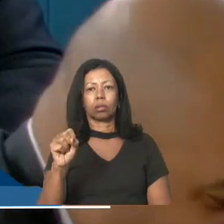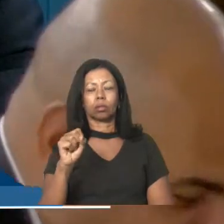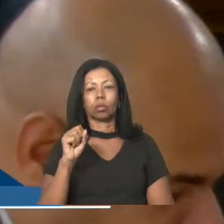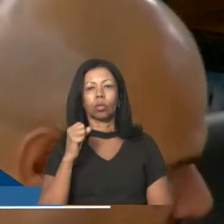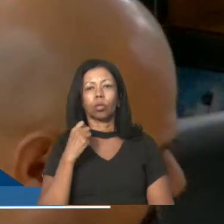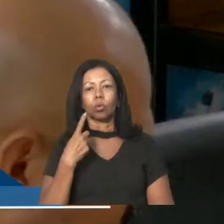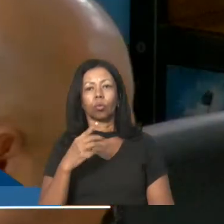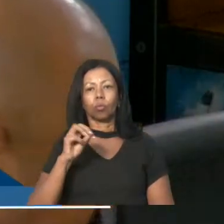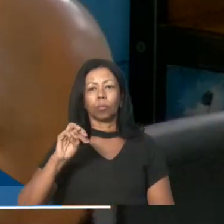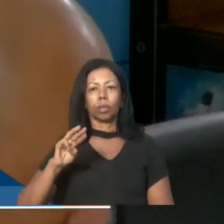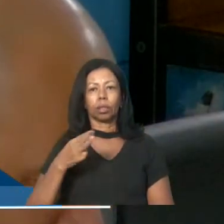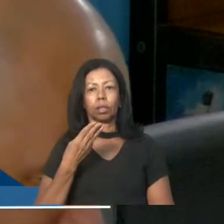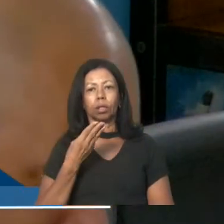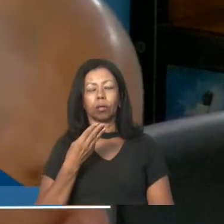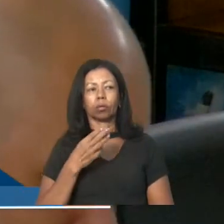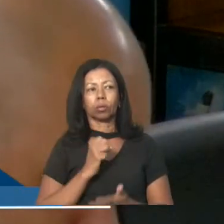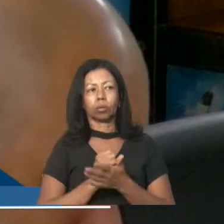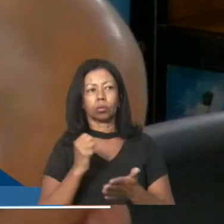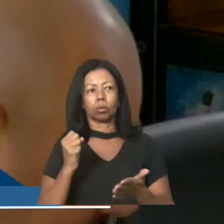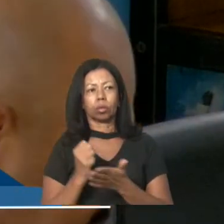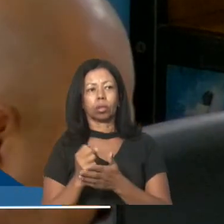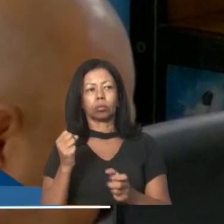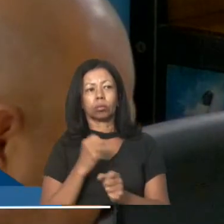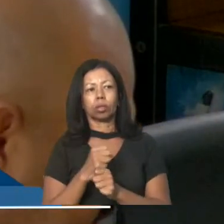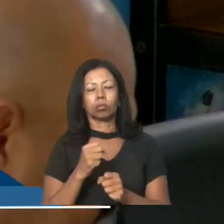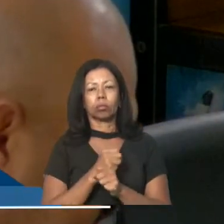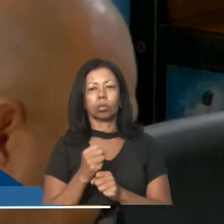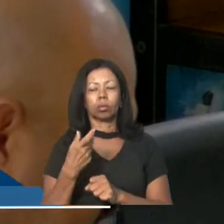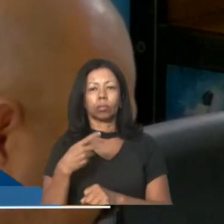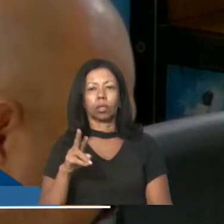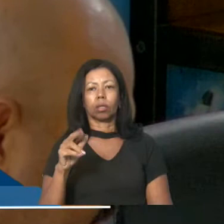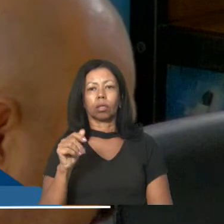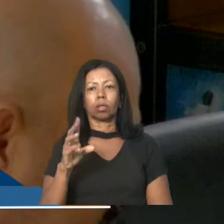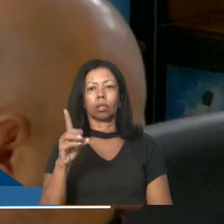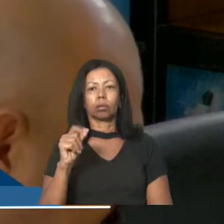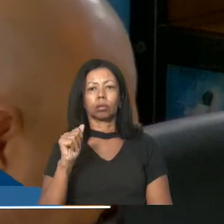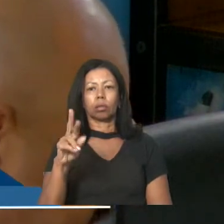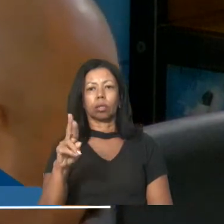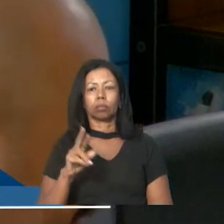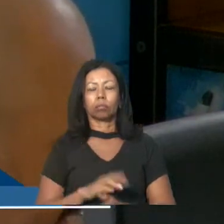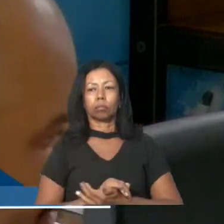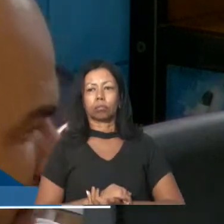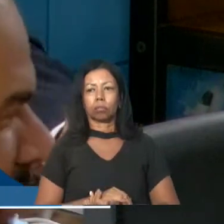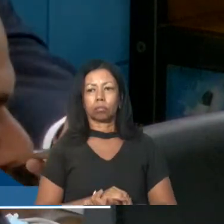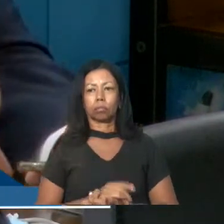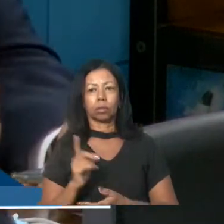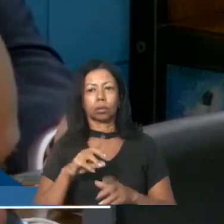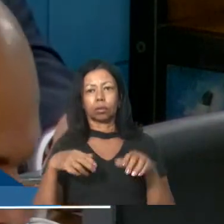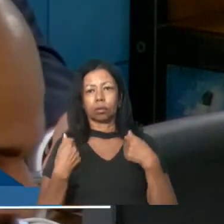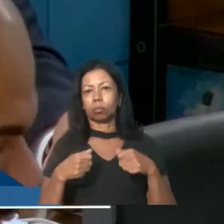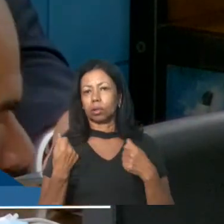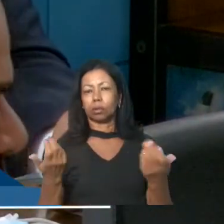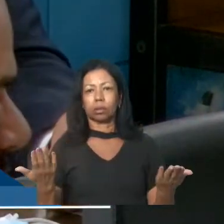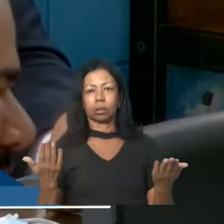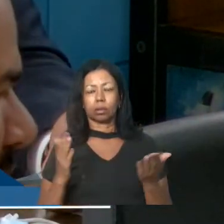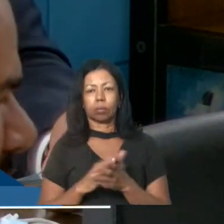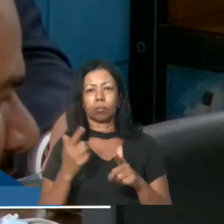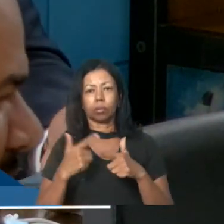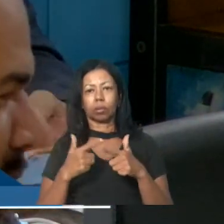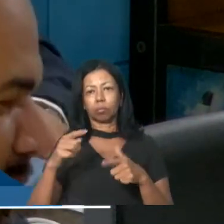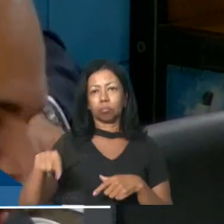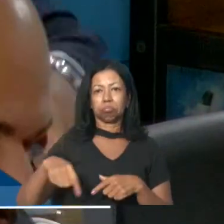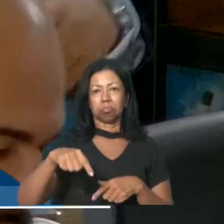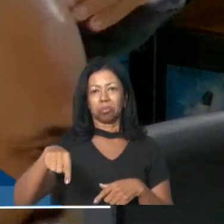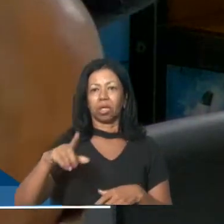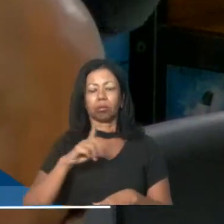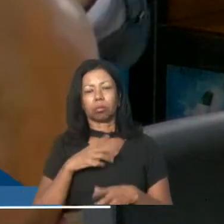de 1.300.000 de contrato anual para radar, não precisa de radar. Tem muito buraco na cidade.